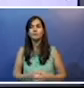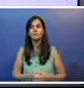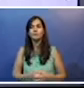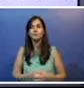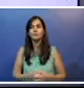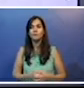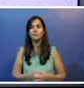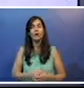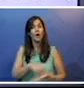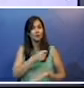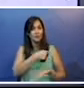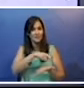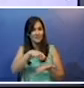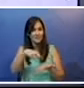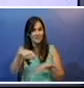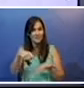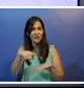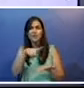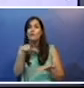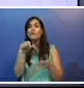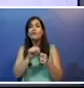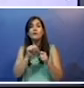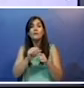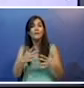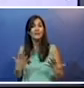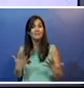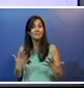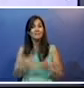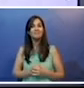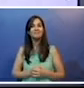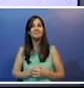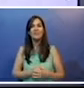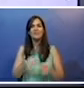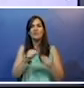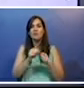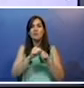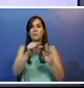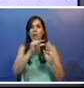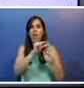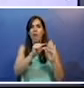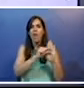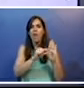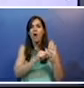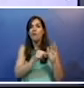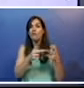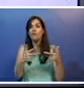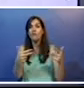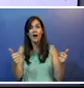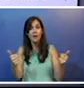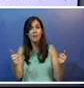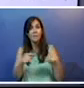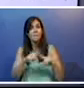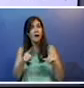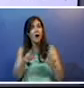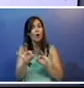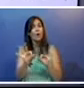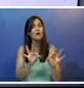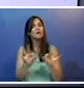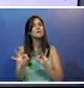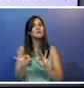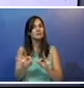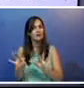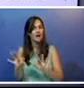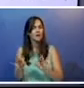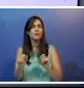Ao escrever, o que temos que fazer? Faça quantos parágrafos desejar, mas organize-os de forma a